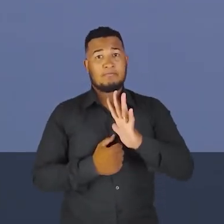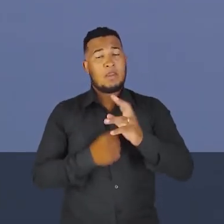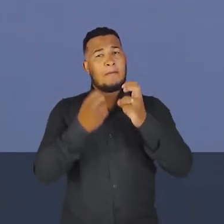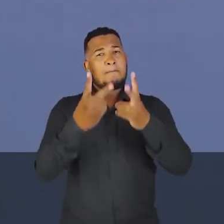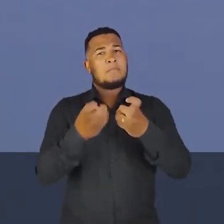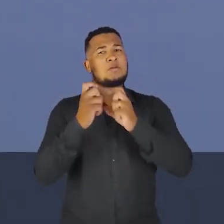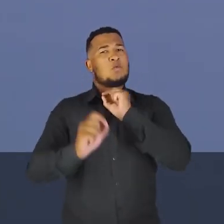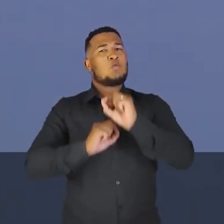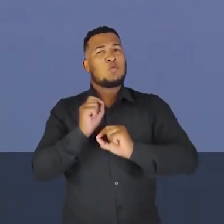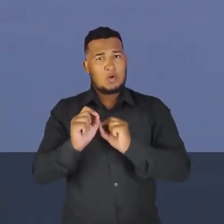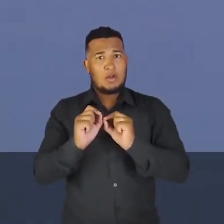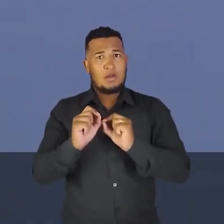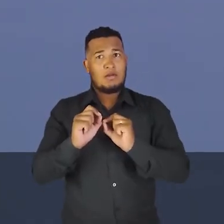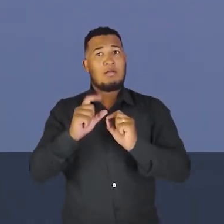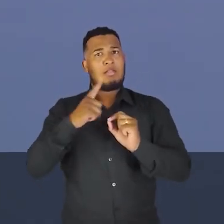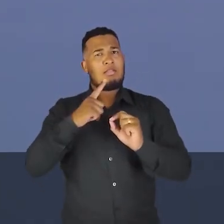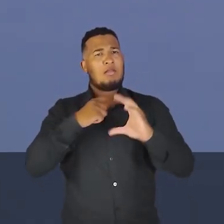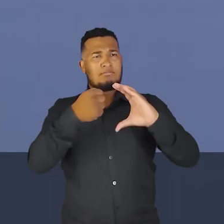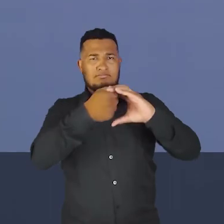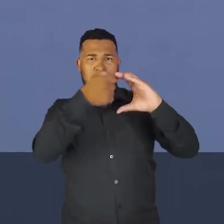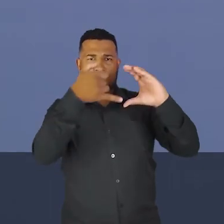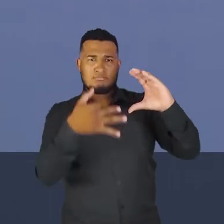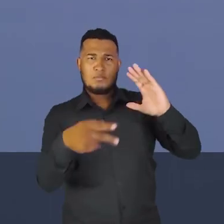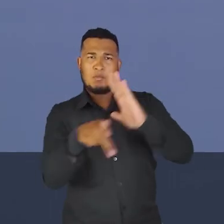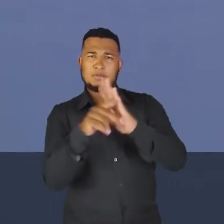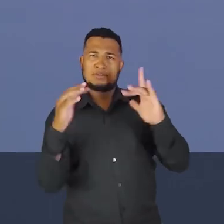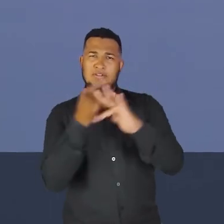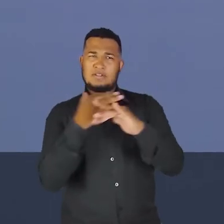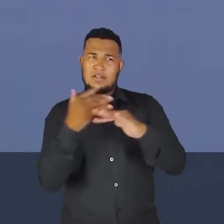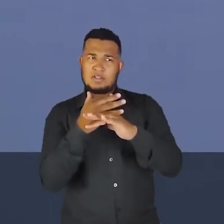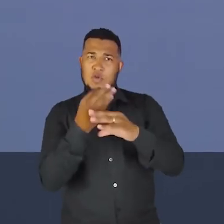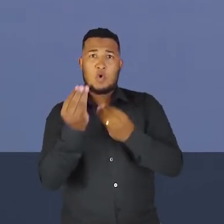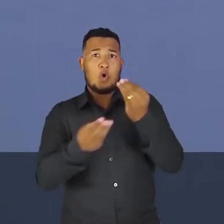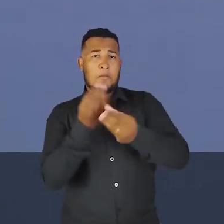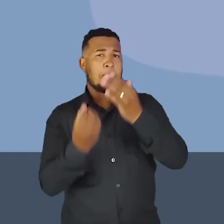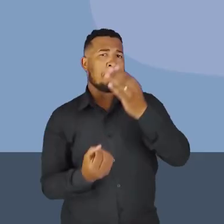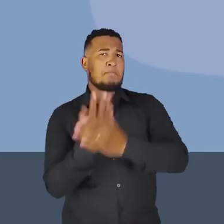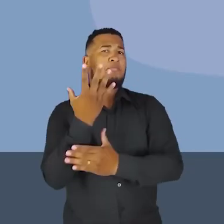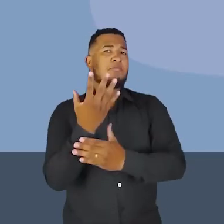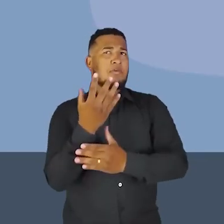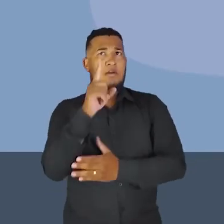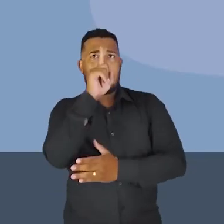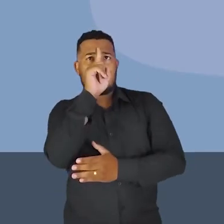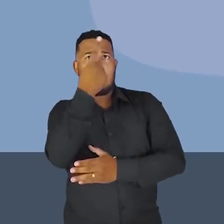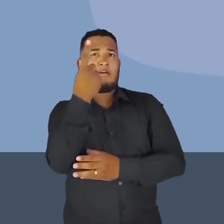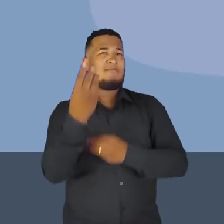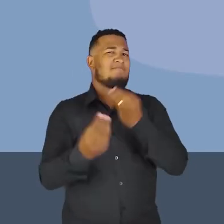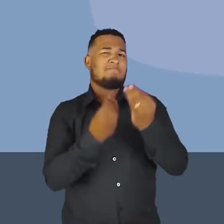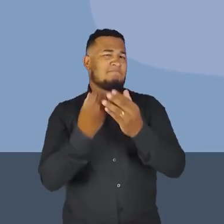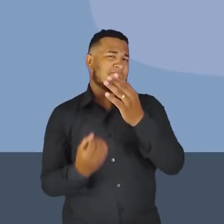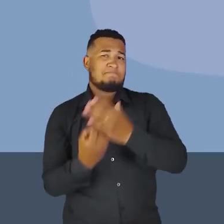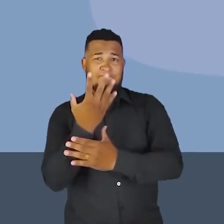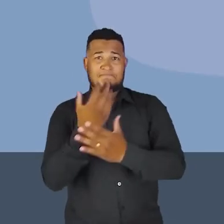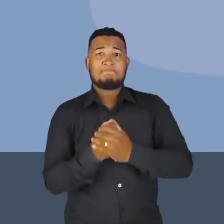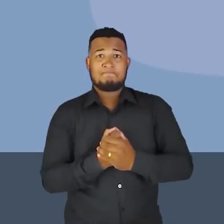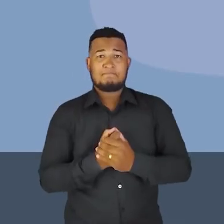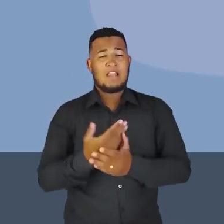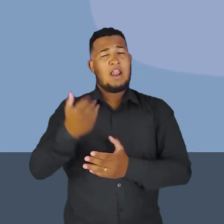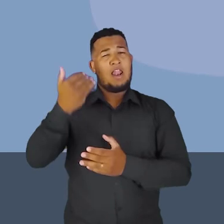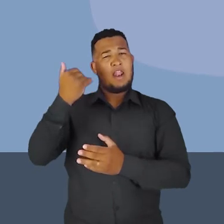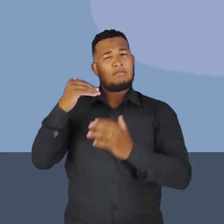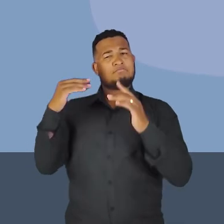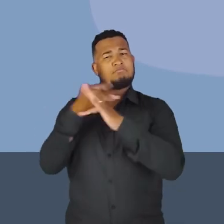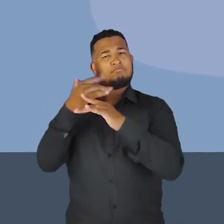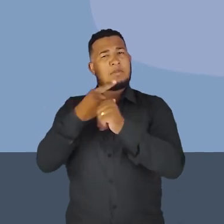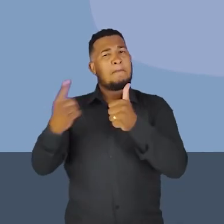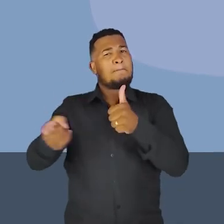então, como caracterizou a cidade, como é que surgiram então as cidades? Qual foi a ideia? Como é que deu esse surgimento? As primeiras cidades que se